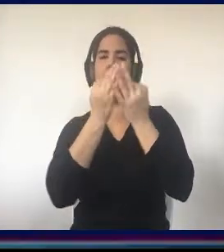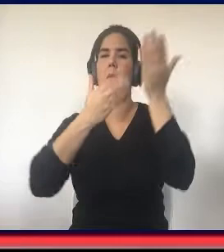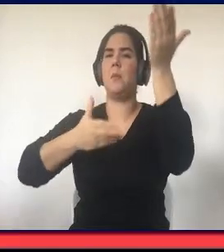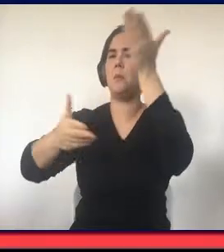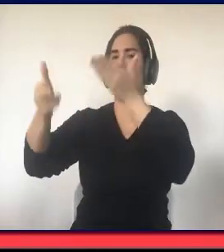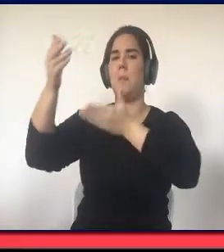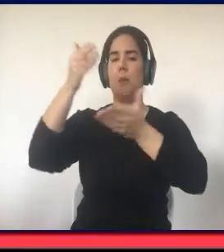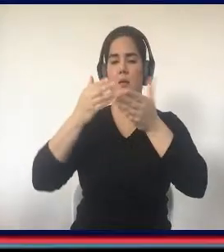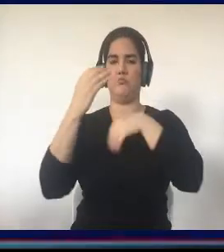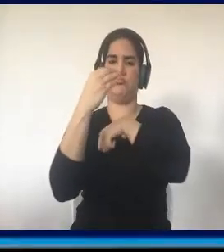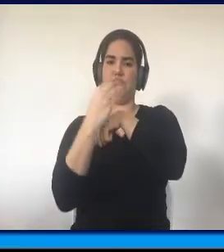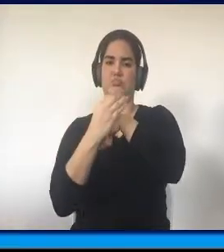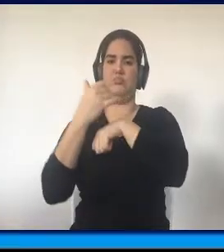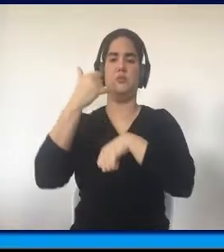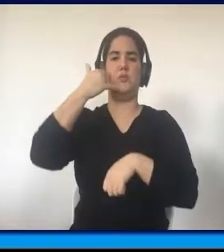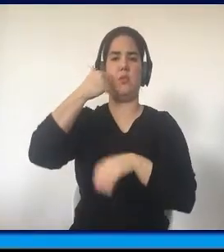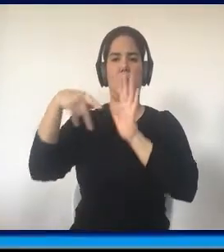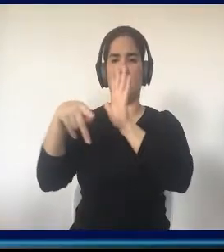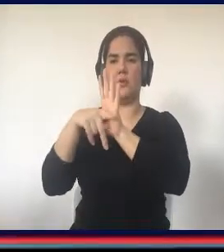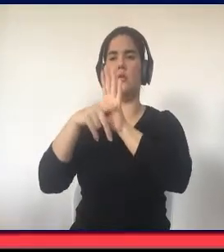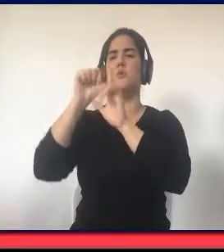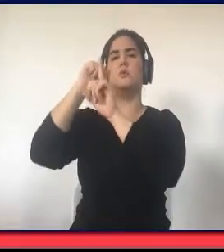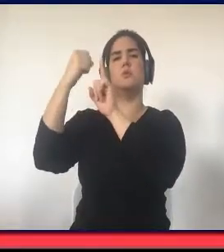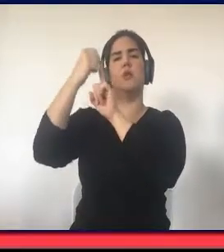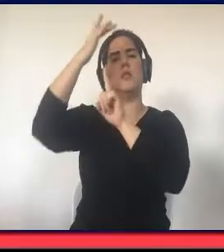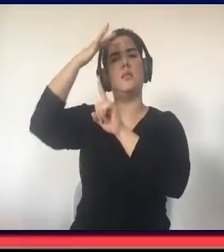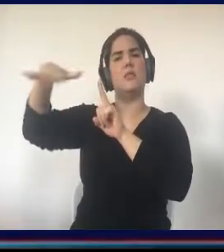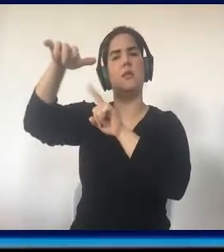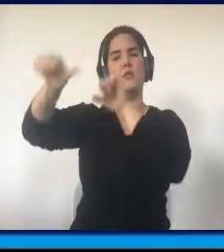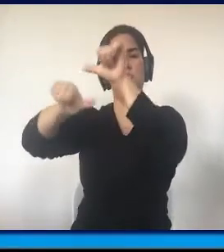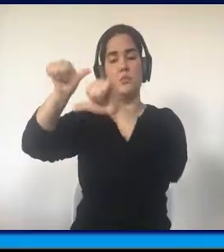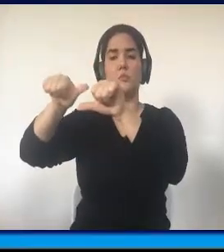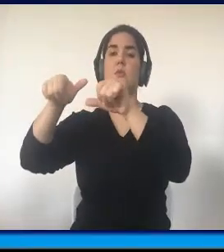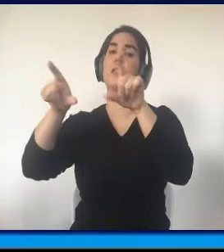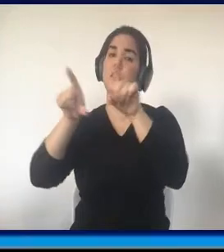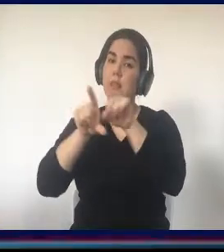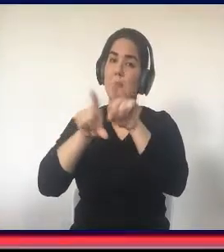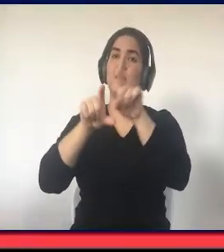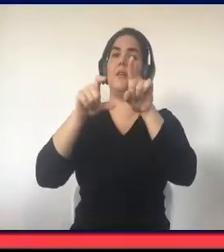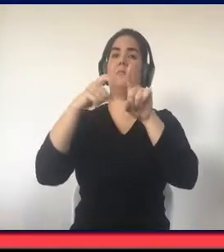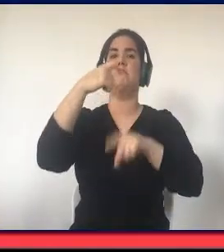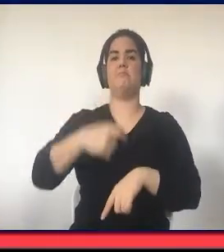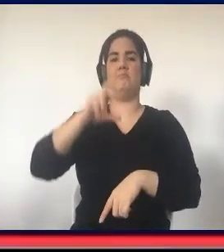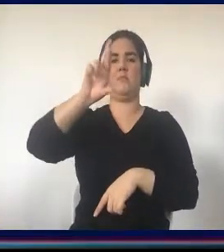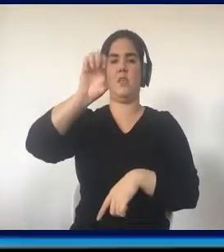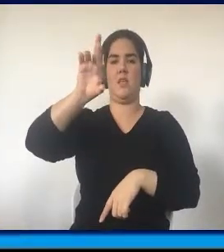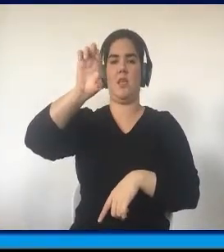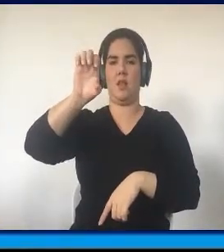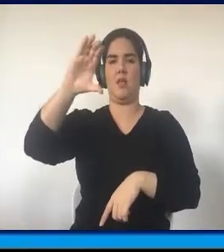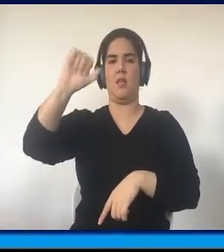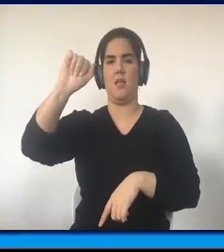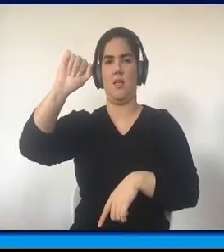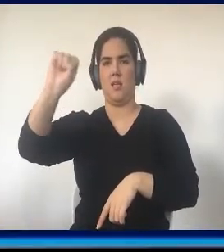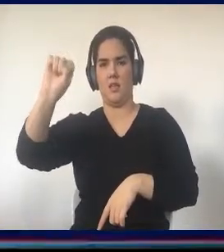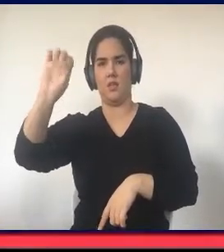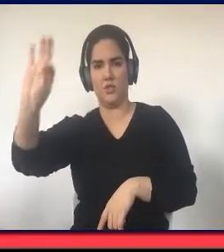todos os setores da sociedade e não é para menos que o Recrecast, né? Convida hoje o nosso Kleber Júnior, que vem